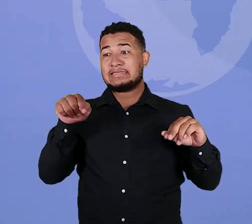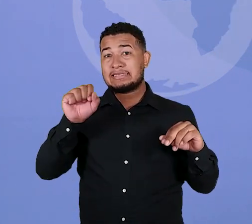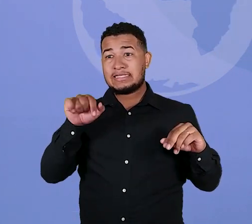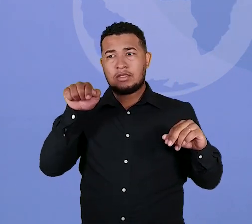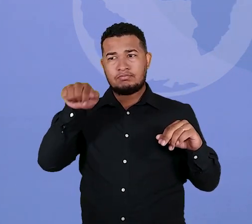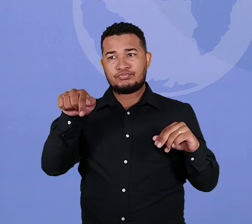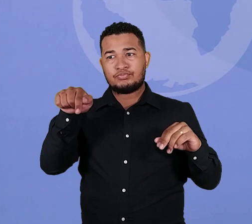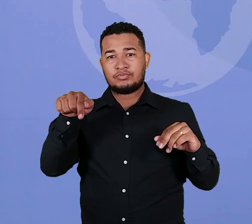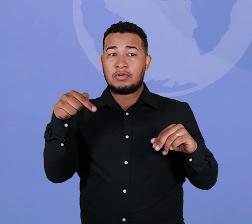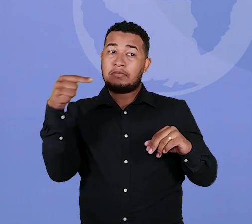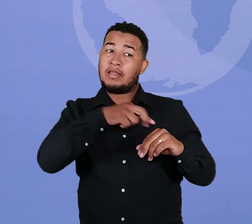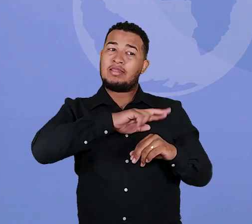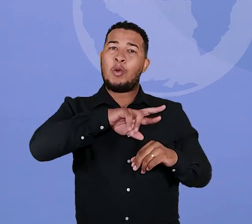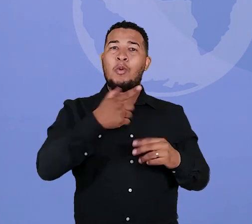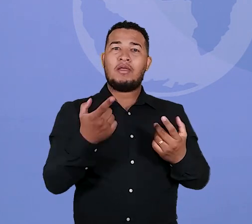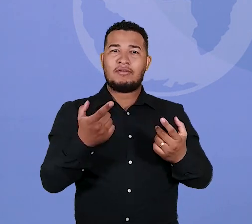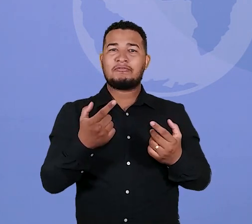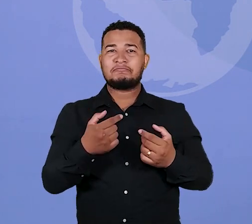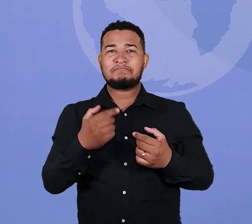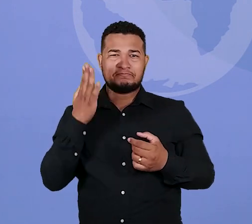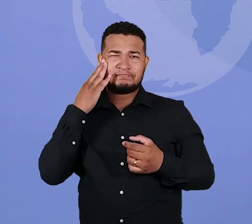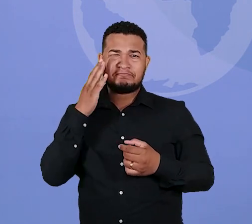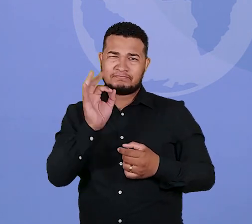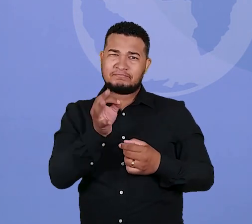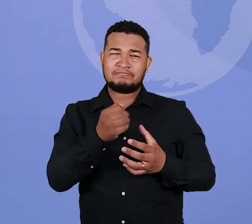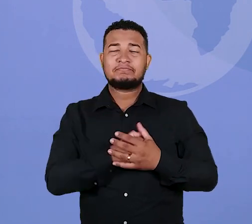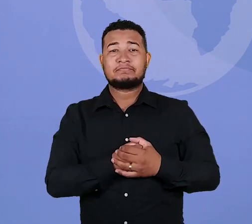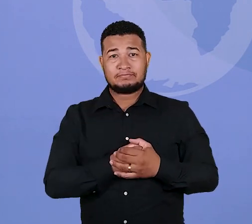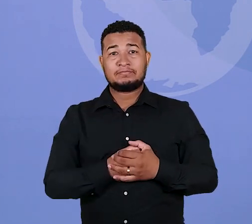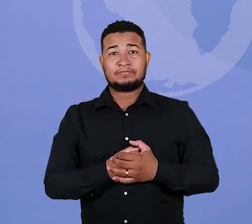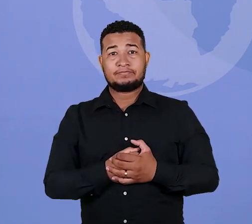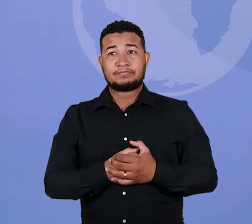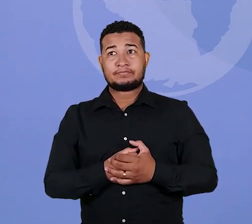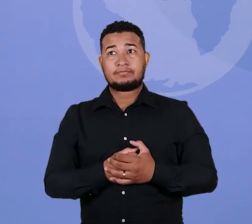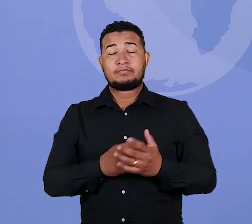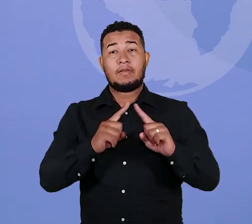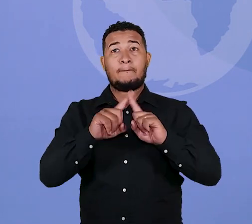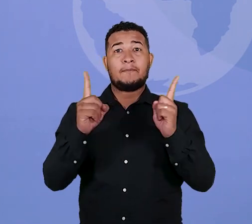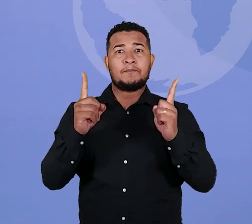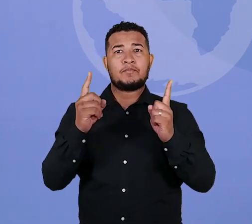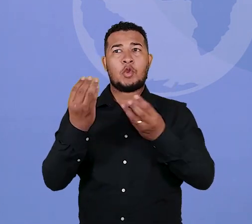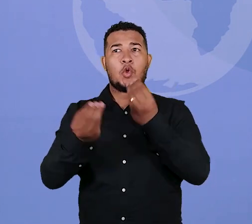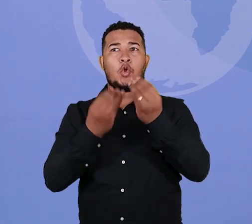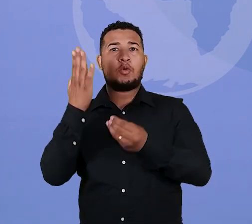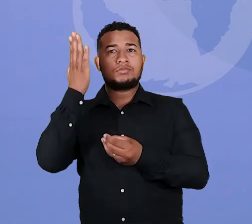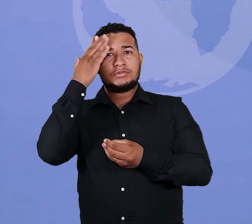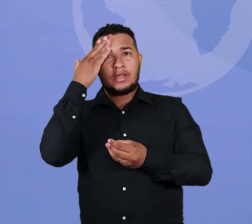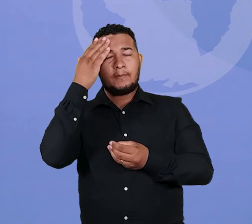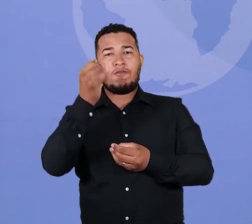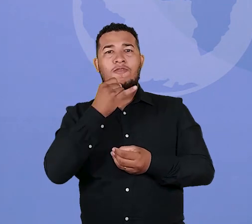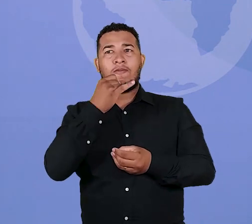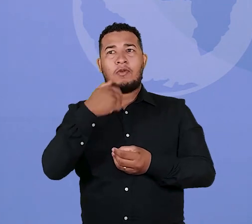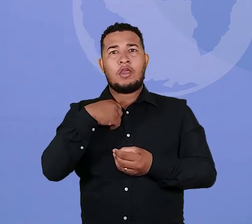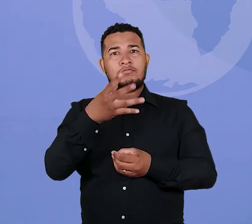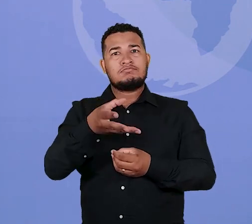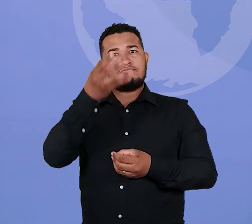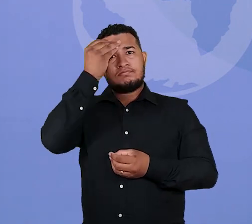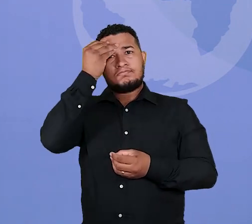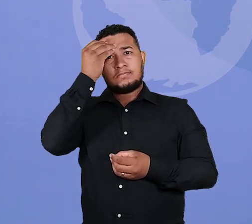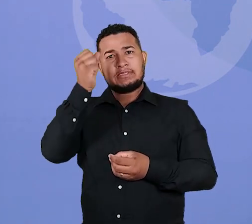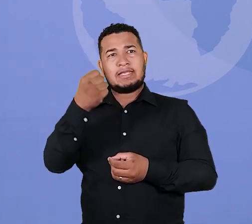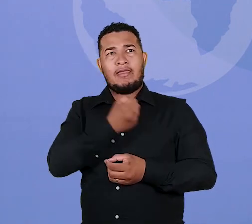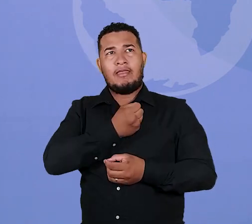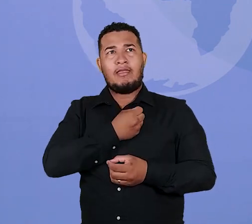é racional. É ou não é? Tá. Mas como saber para gravar que os números